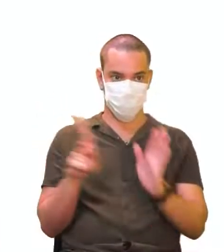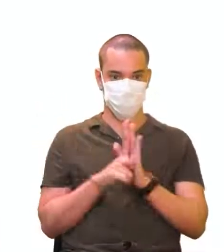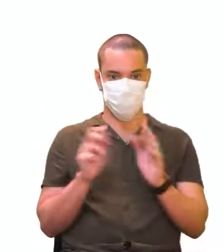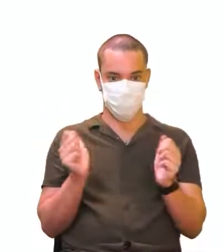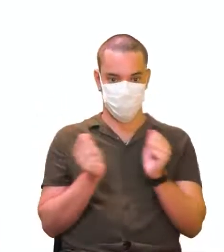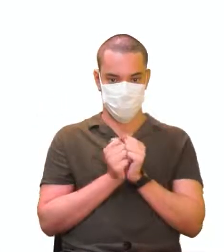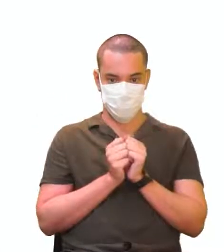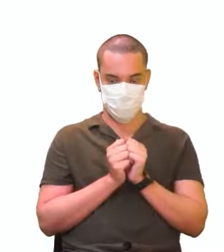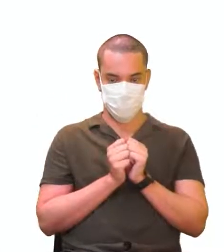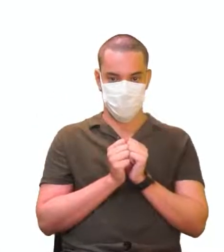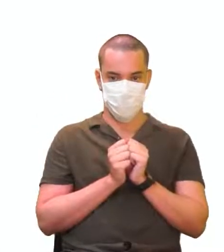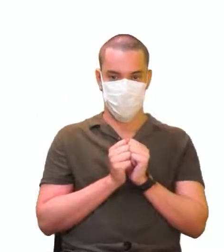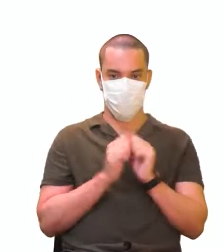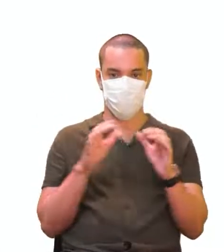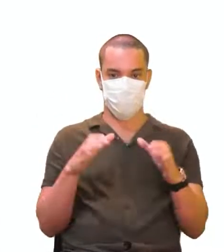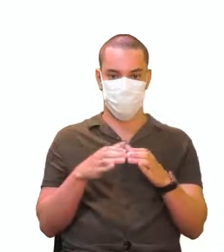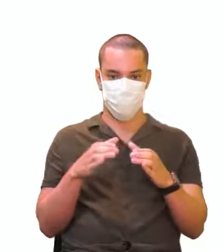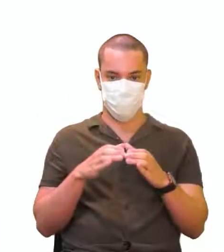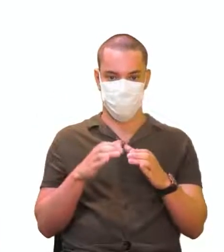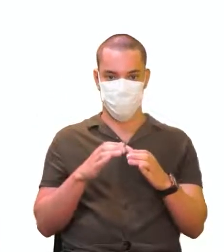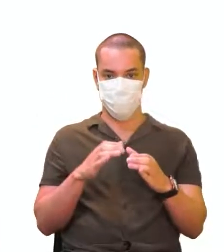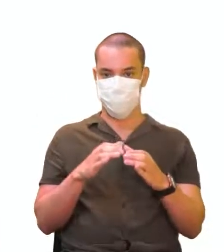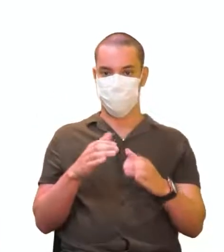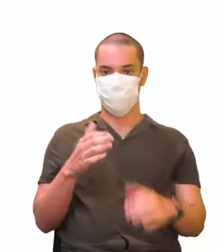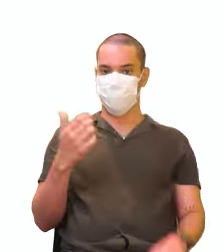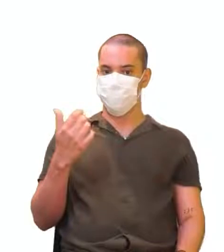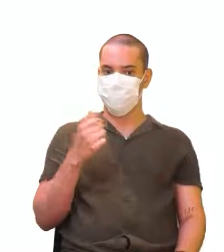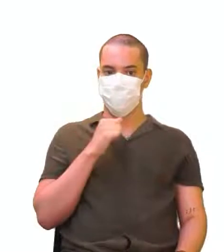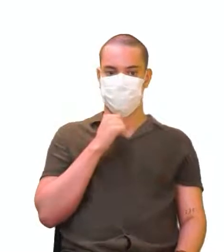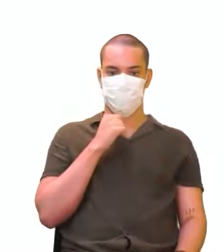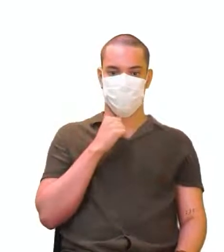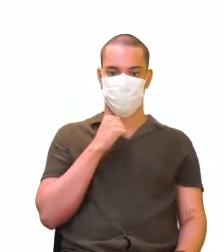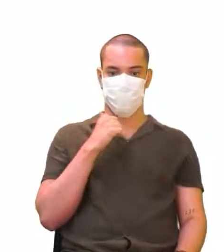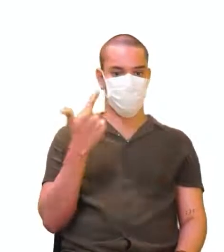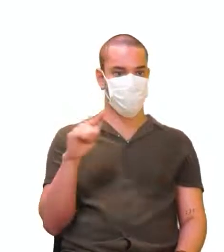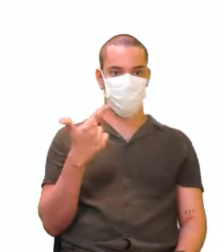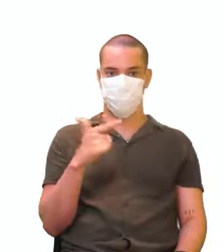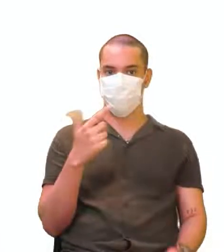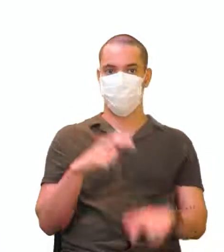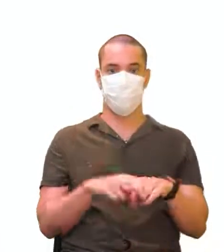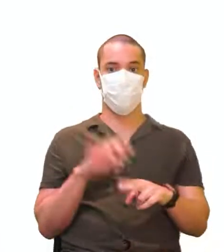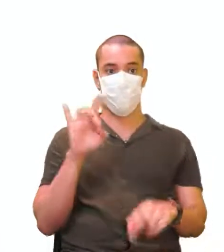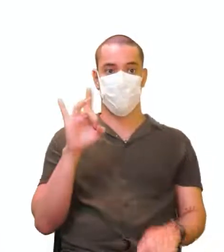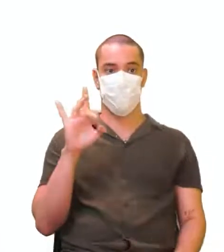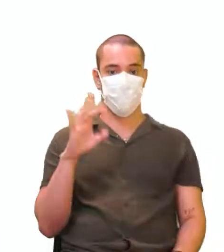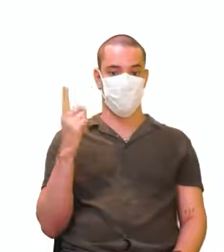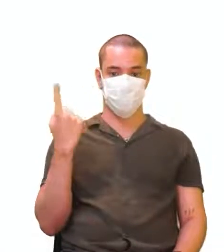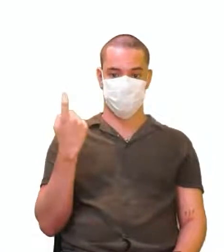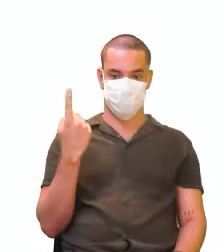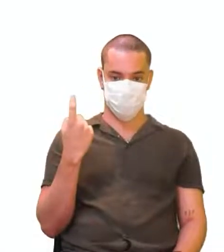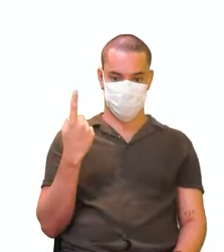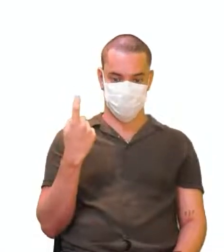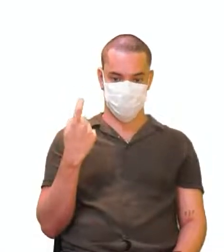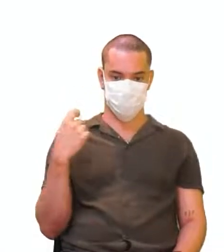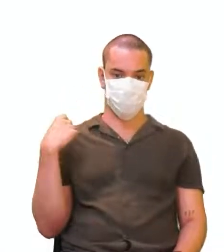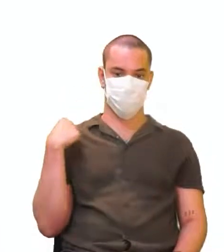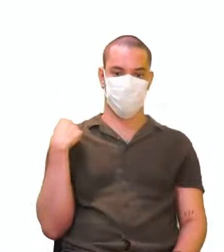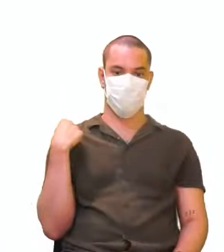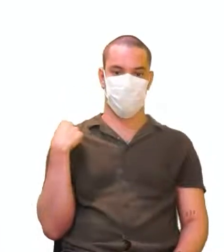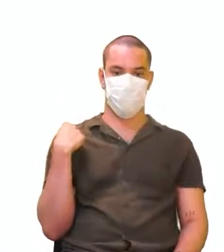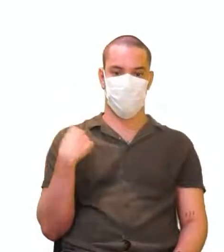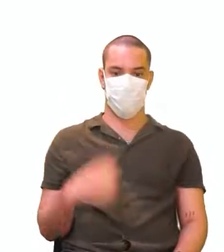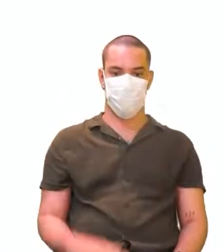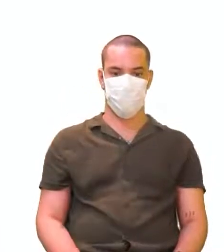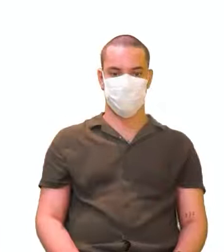do grupo sanguíneo ABO? Para AB? Não. Ele só pode ter esse genótipo aqui. Izão, Azão, Izão,